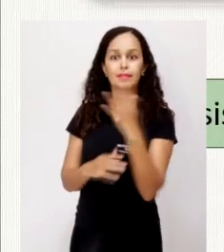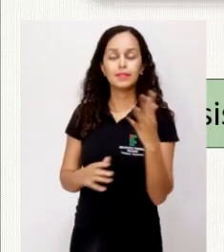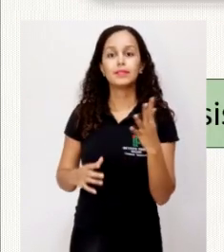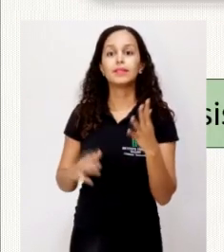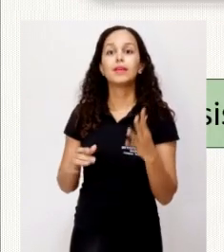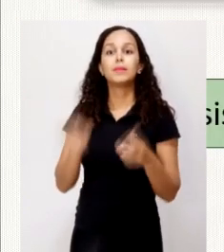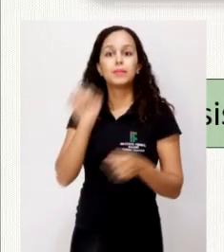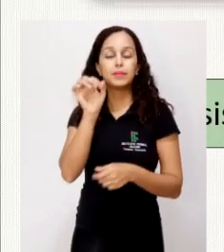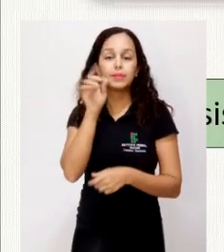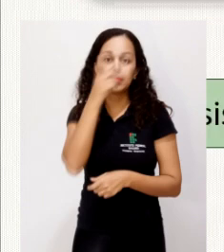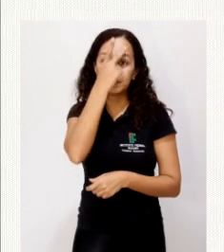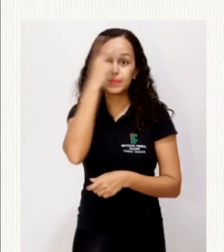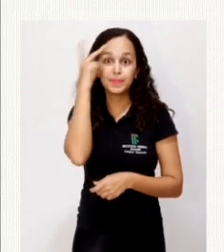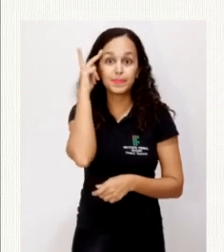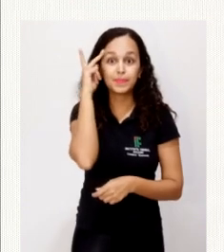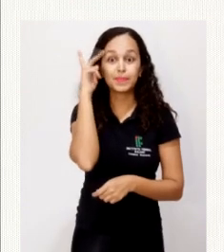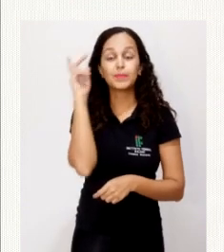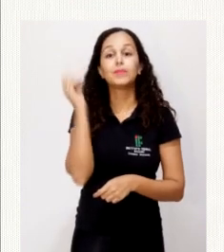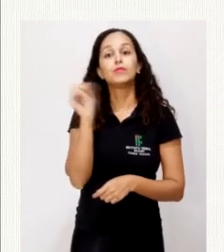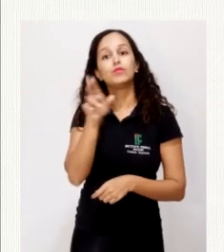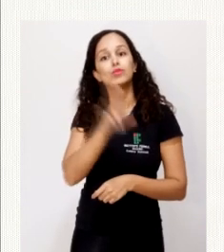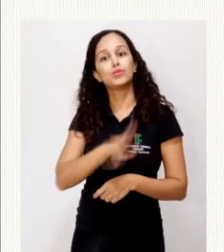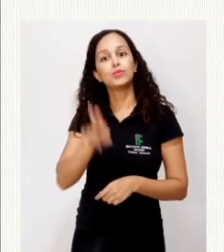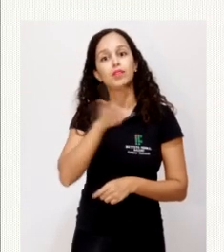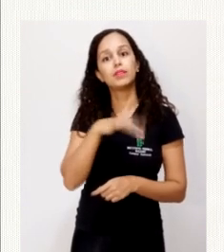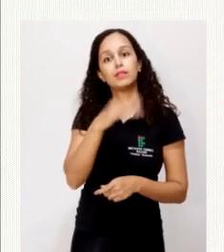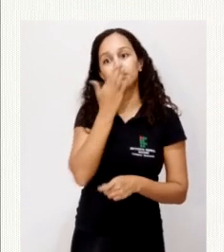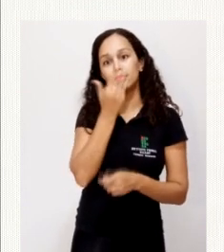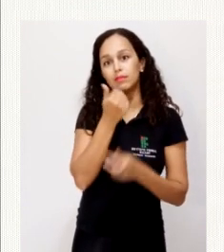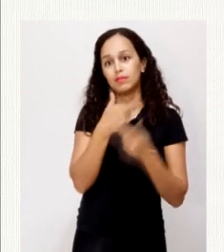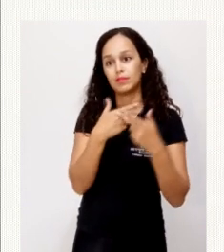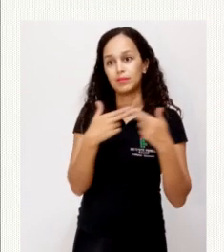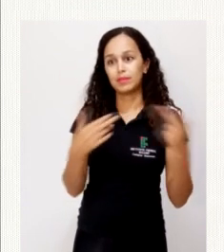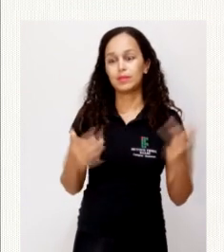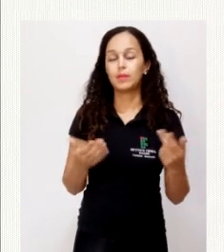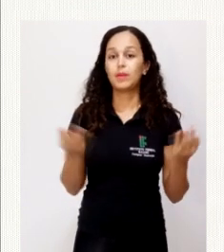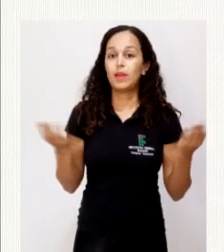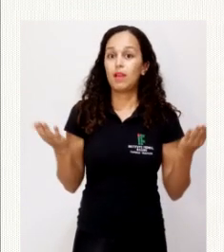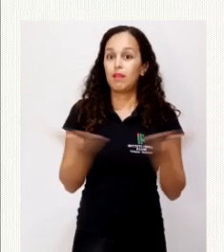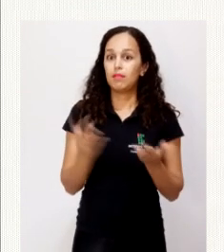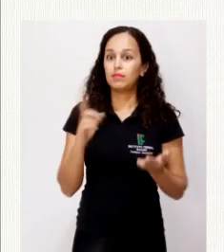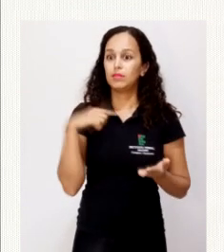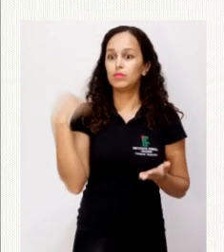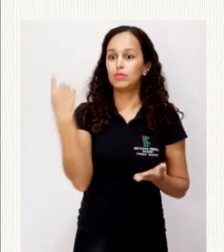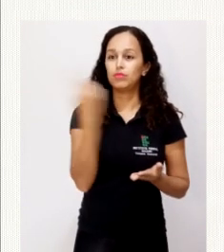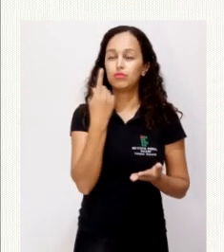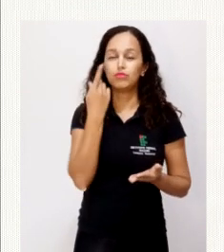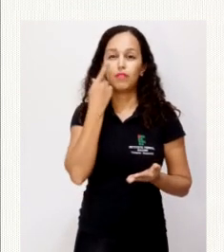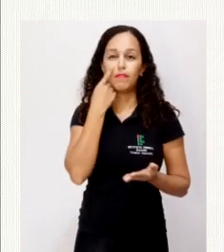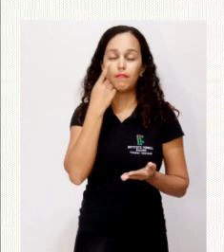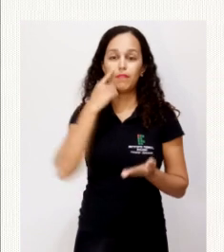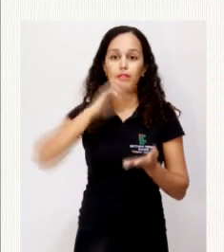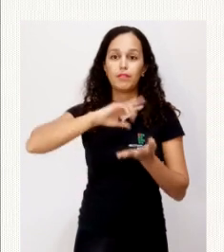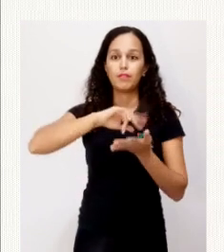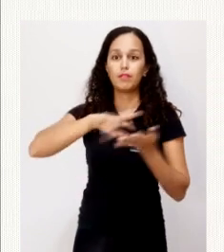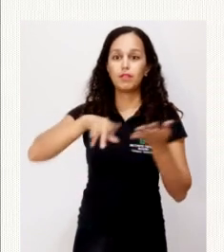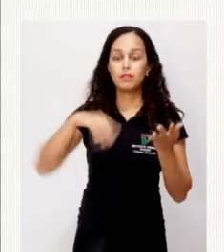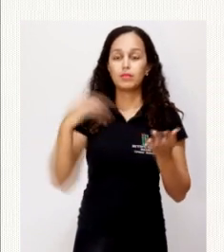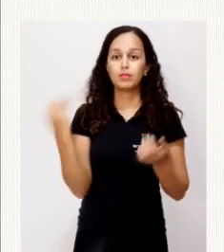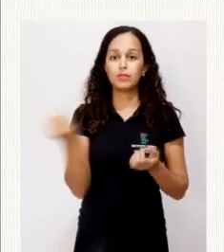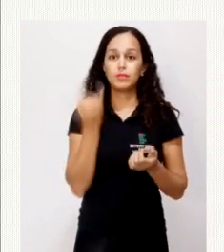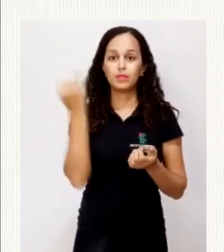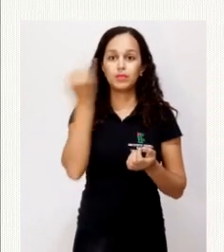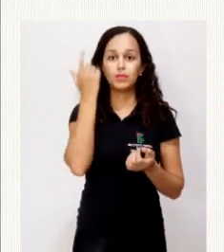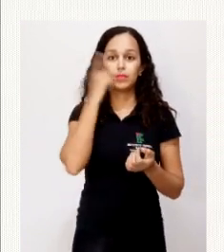para serem incluídas na alimentação. Então, a partir disso, a gente vê vários pontos importantes para